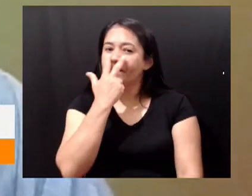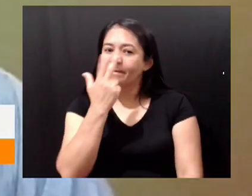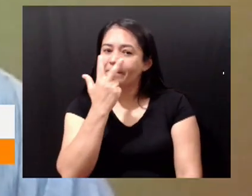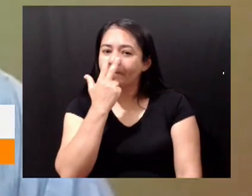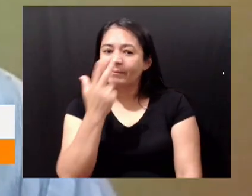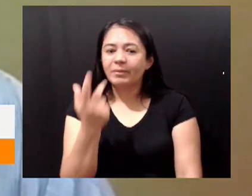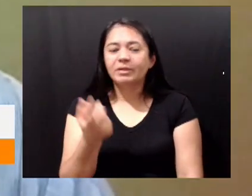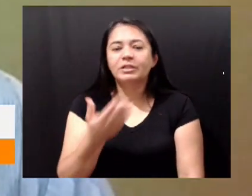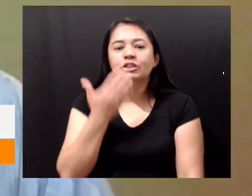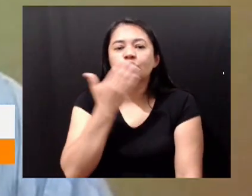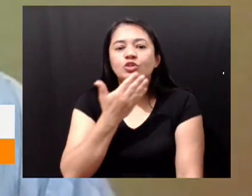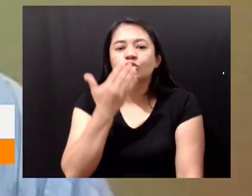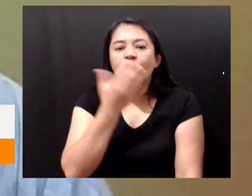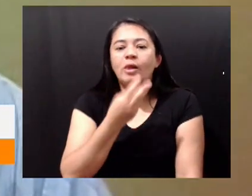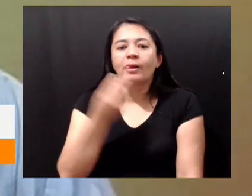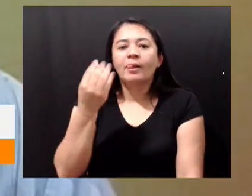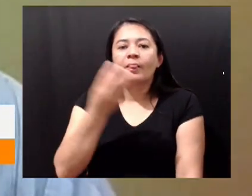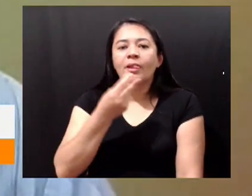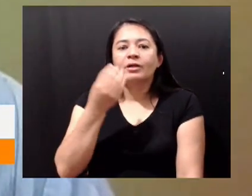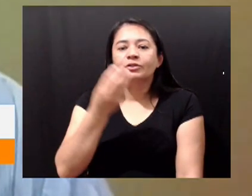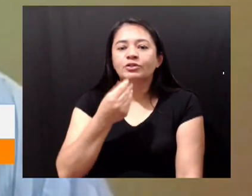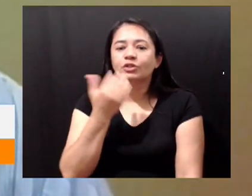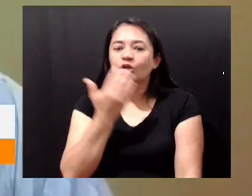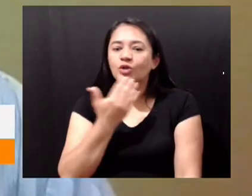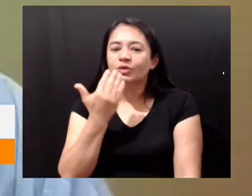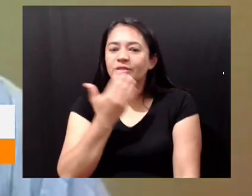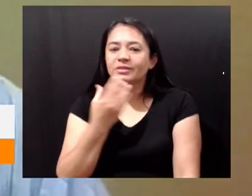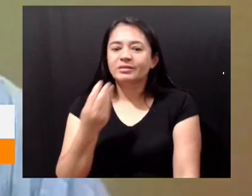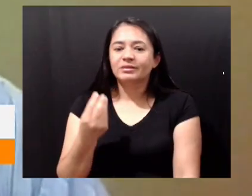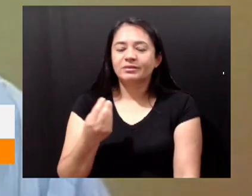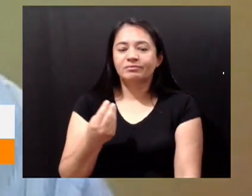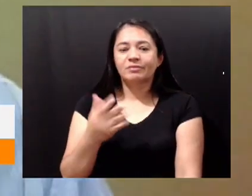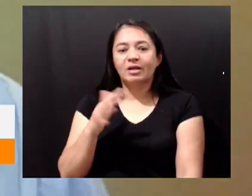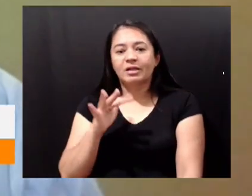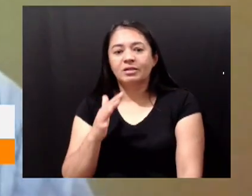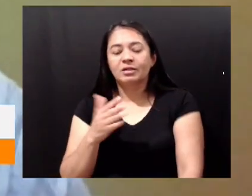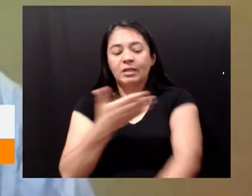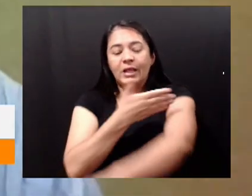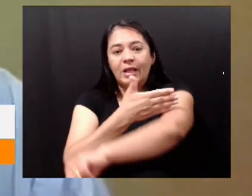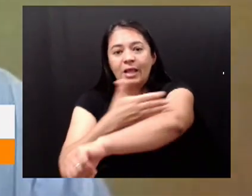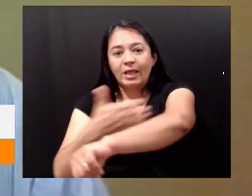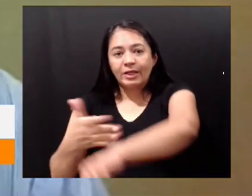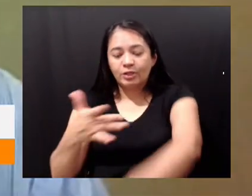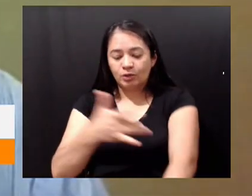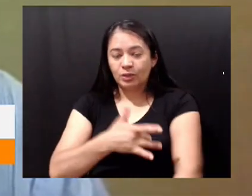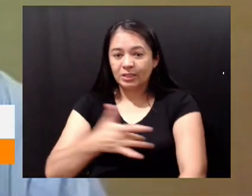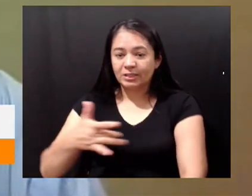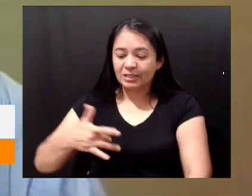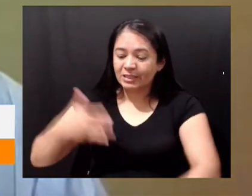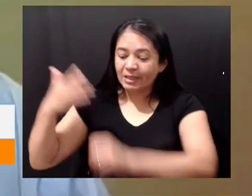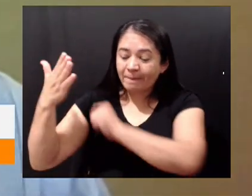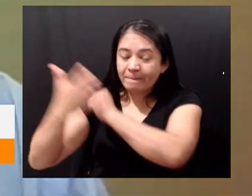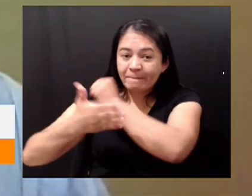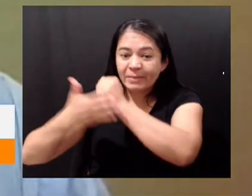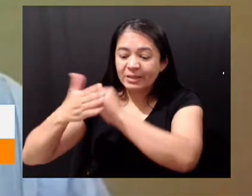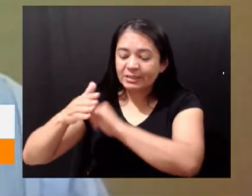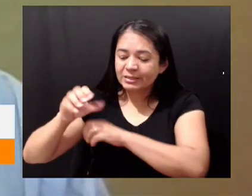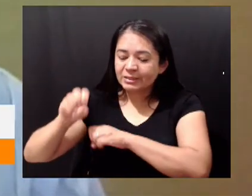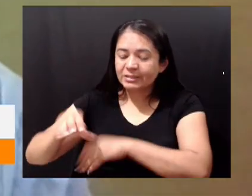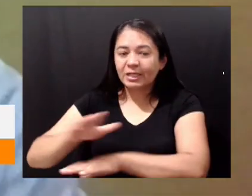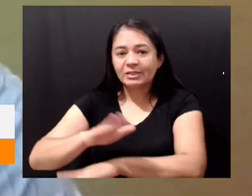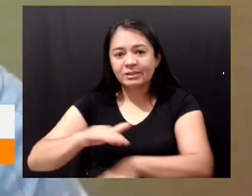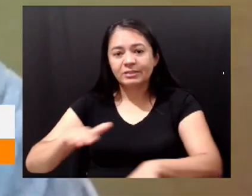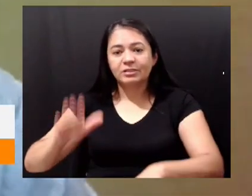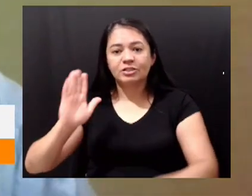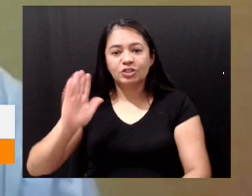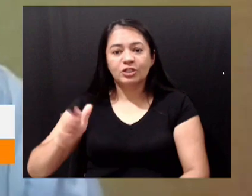né? Uhum, Verdade. Por vezes ela toma. Então, educação em saúde desde a base uhum. é muito importante para as pessoas se